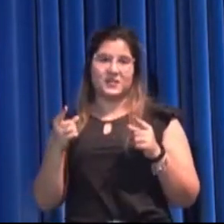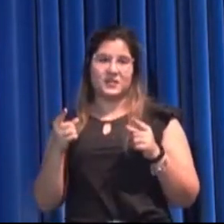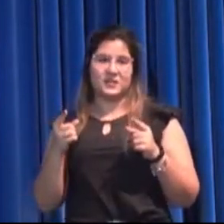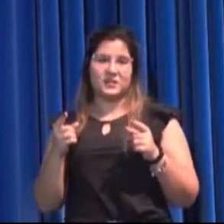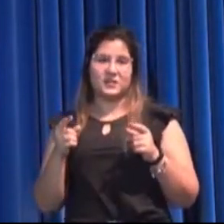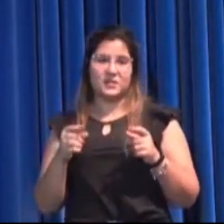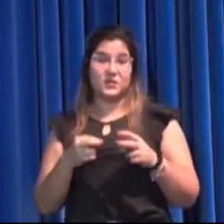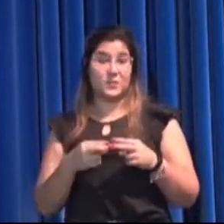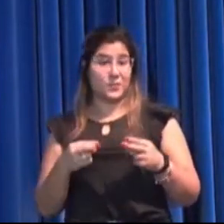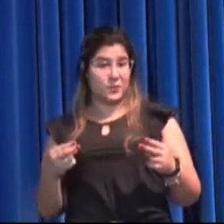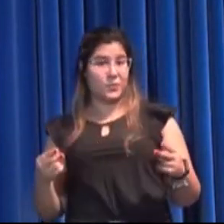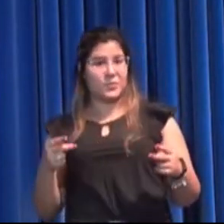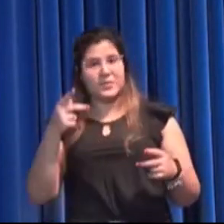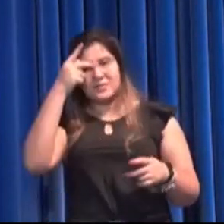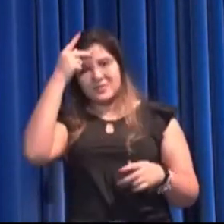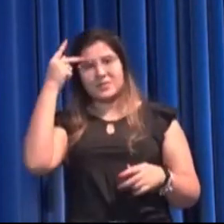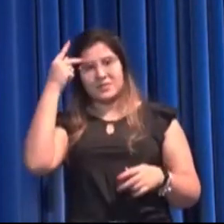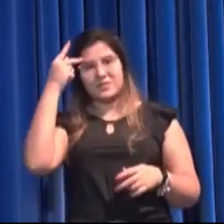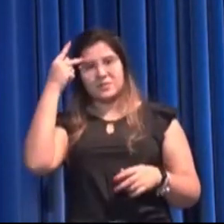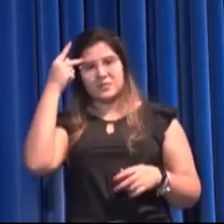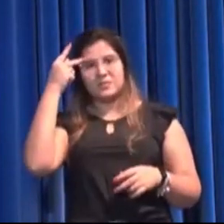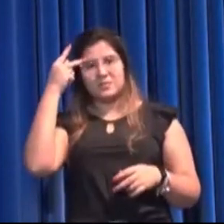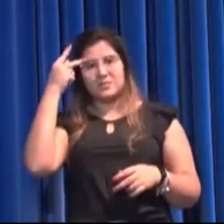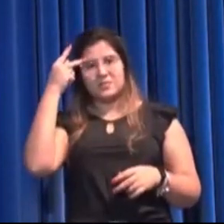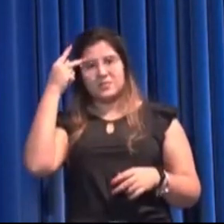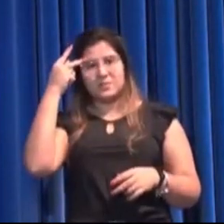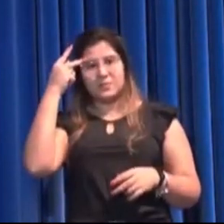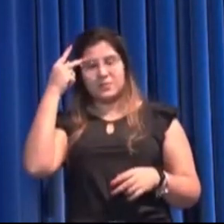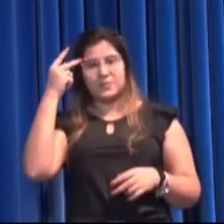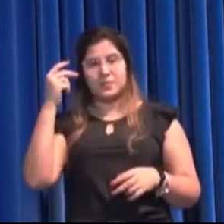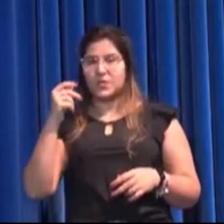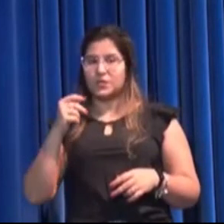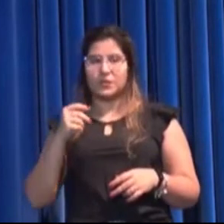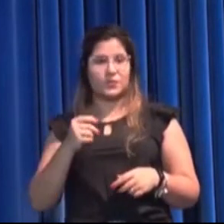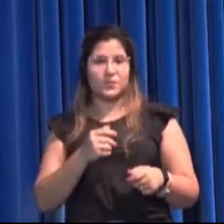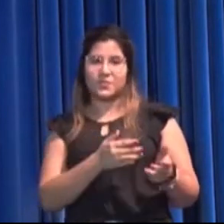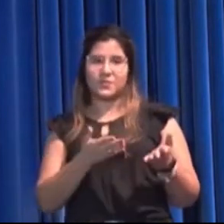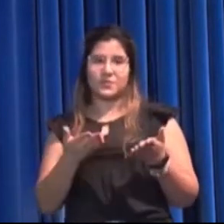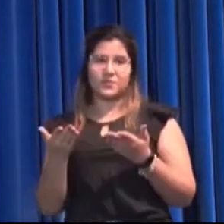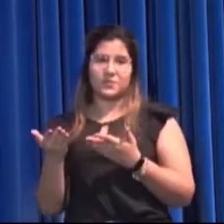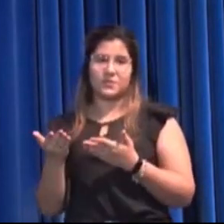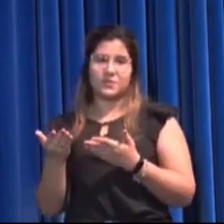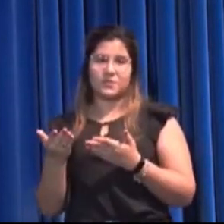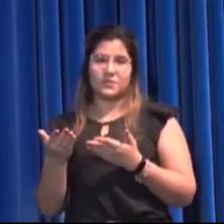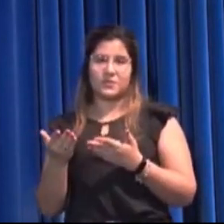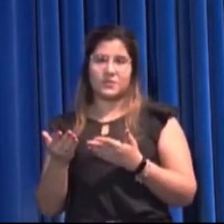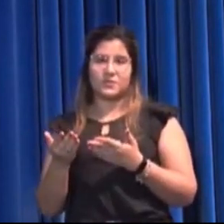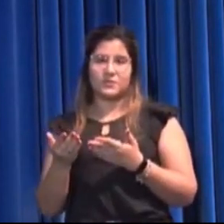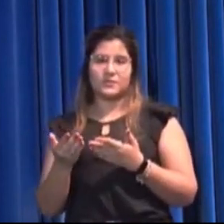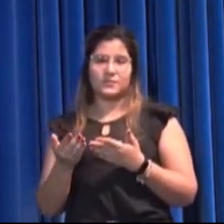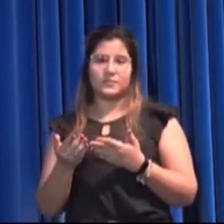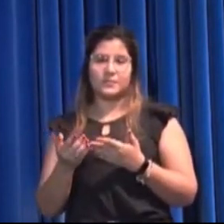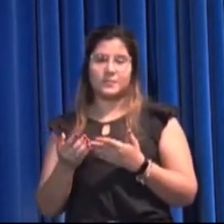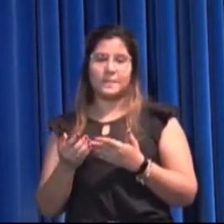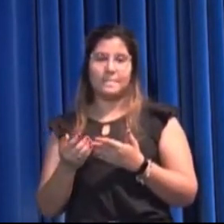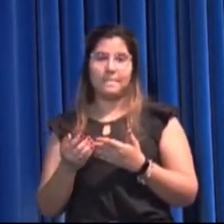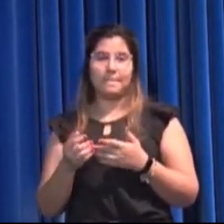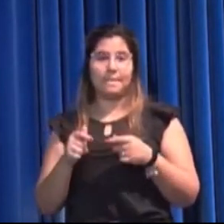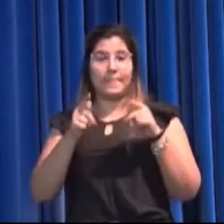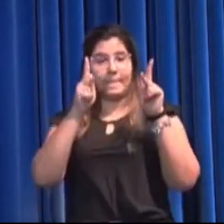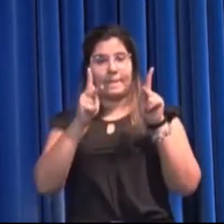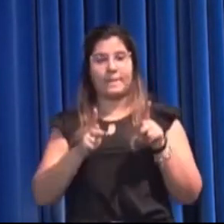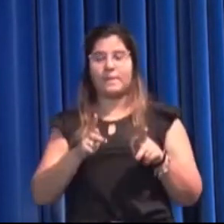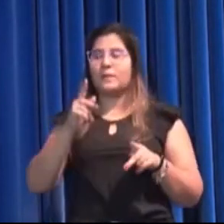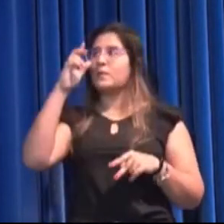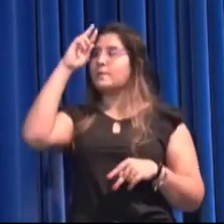circunstâncias, em coisas, em pessoas que não nos levam a presença